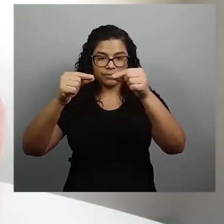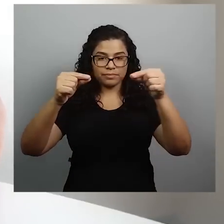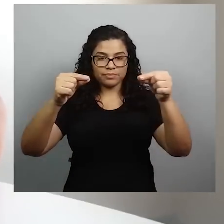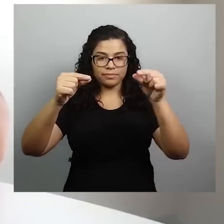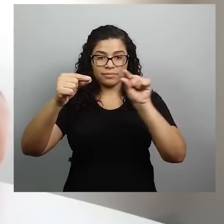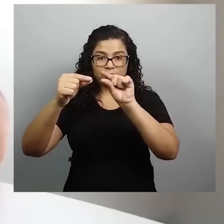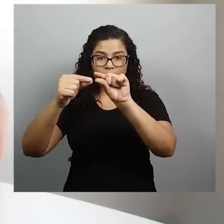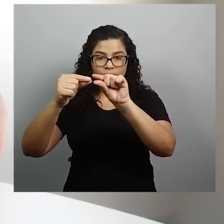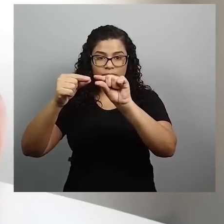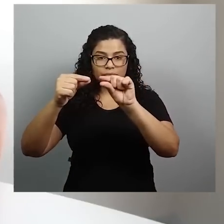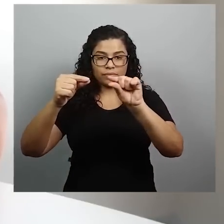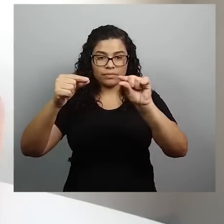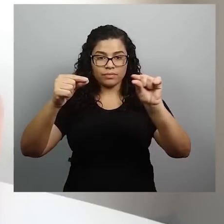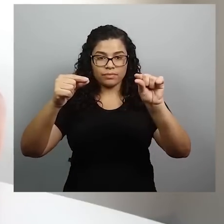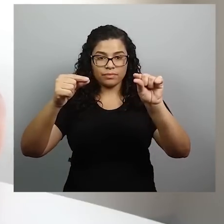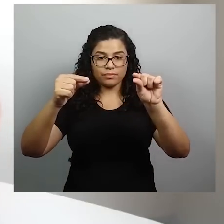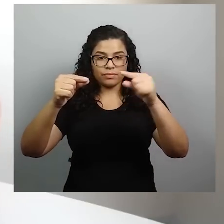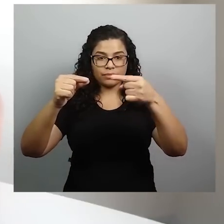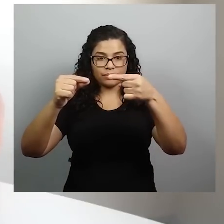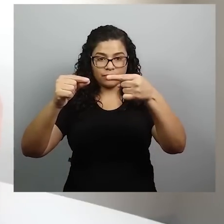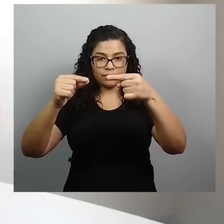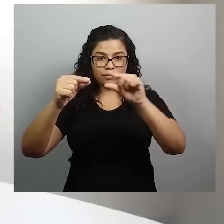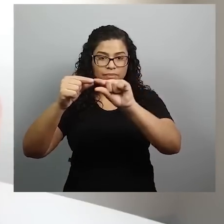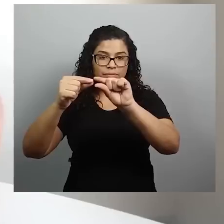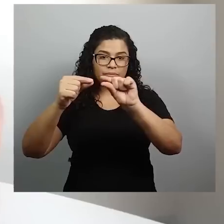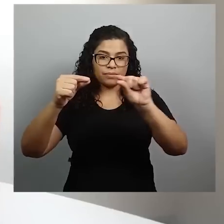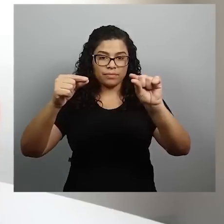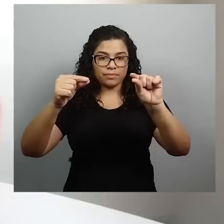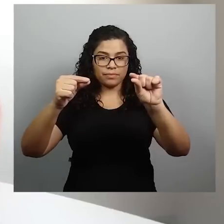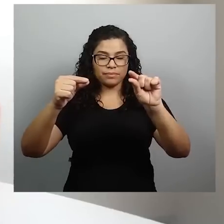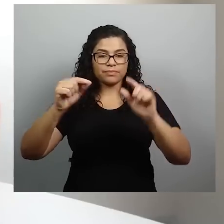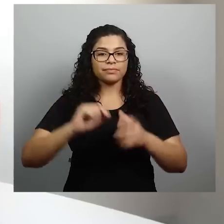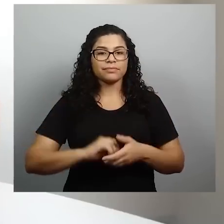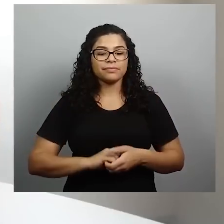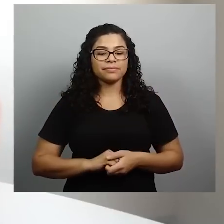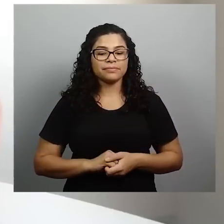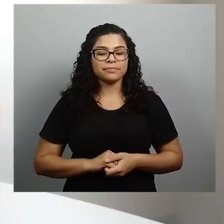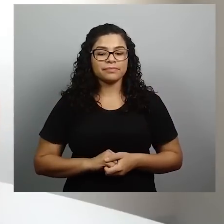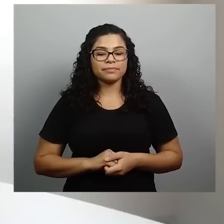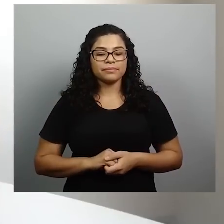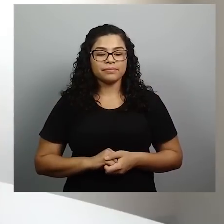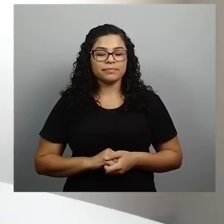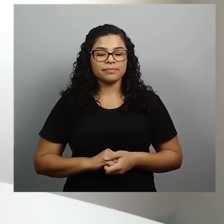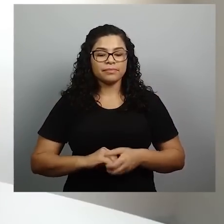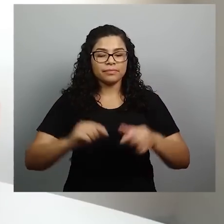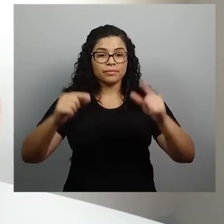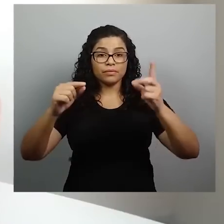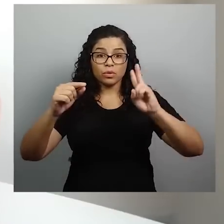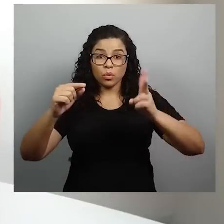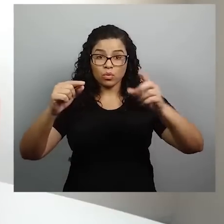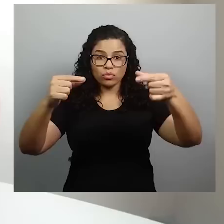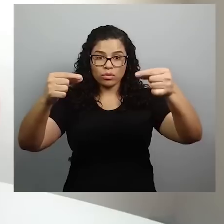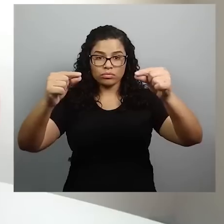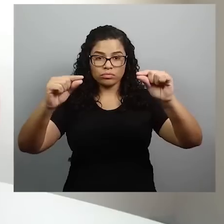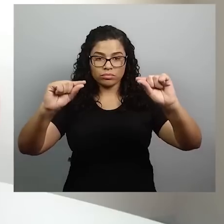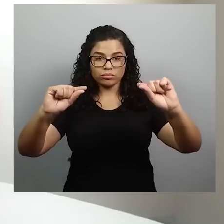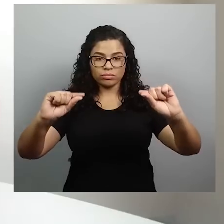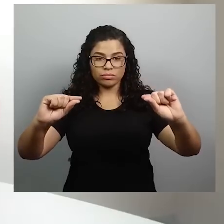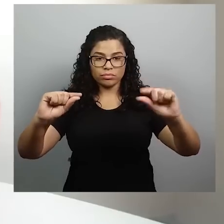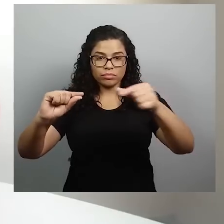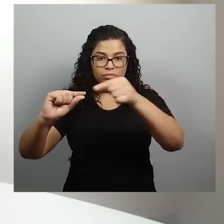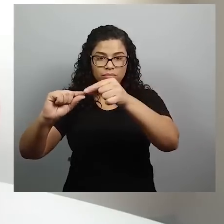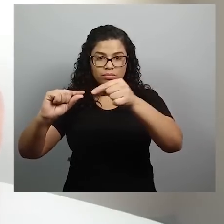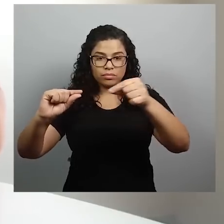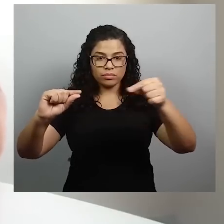Esta será a nossa medida de aproximadamente um dedo aqui. Então, vinca e